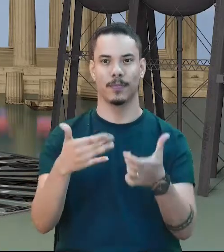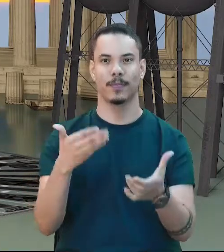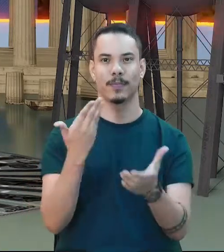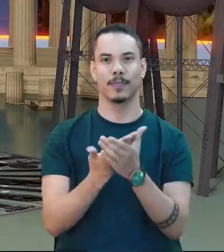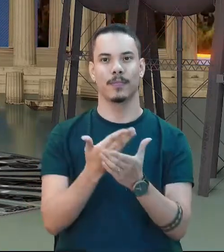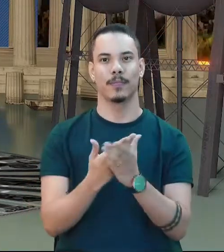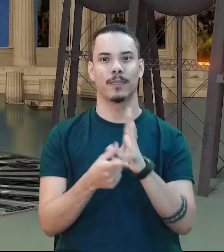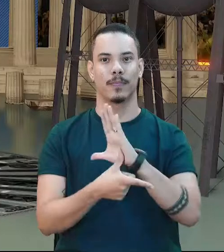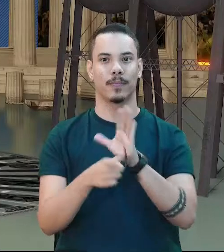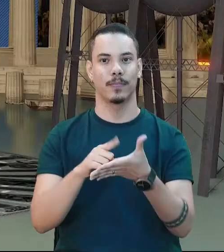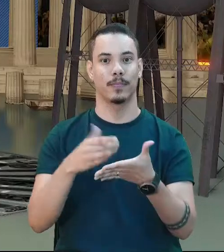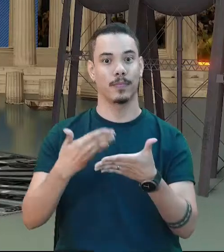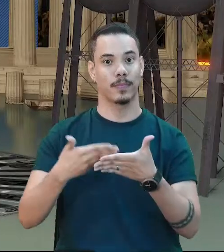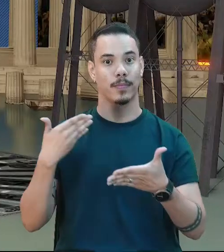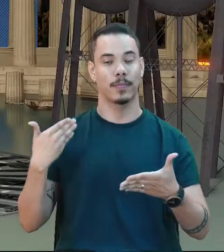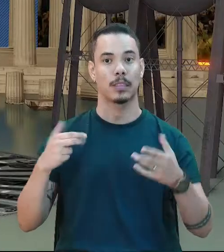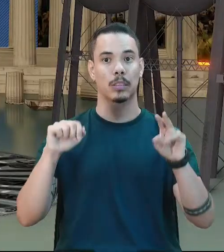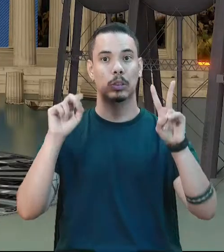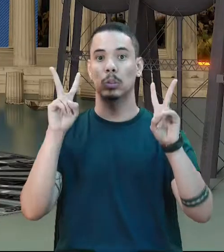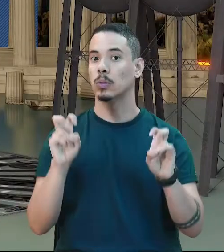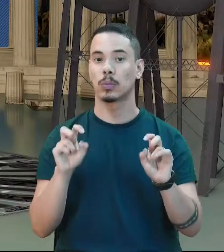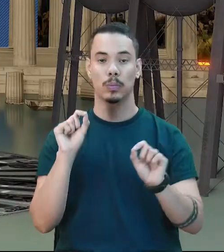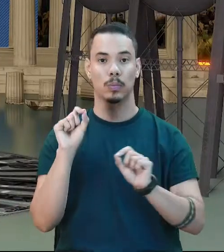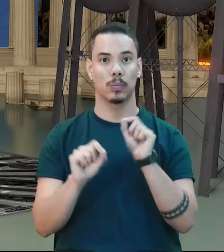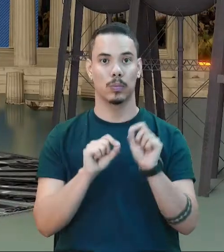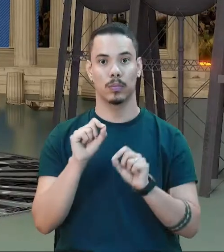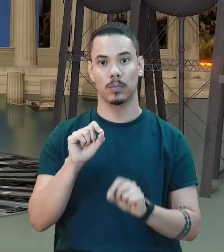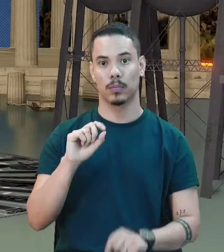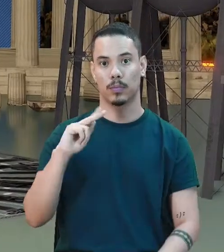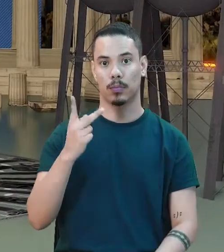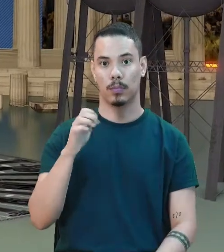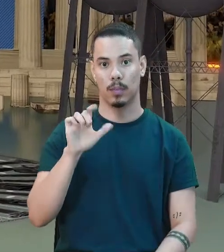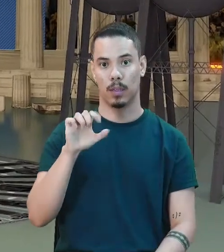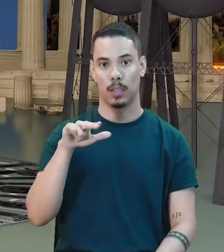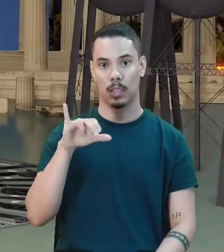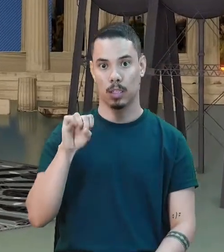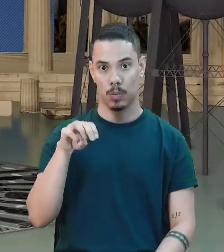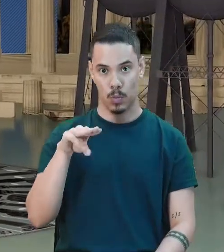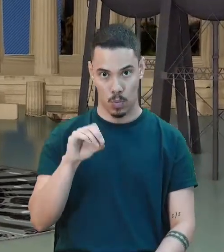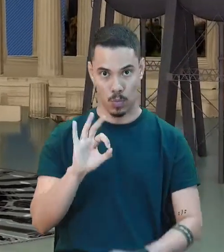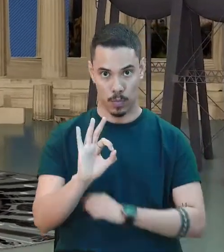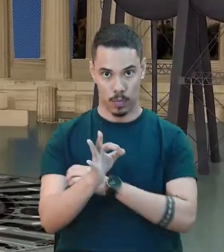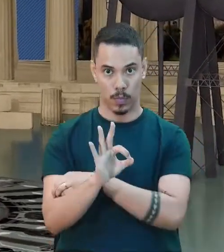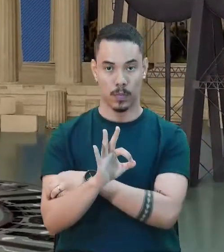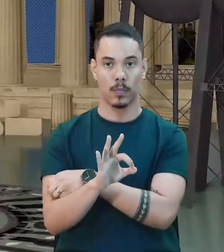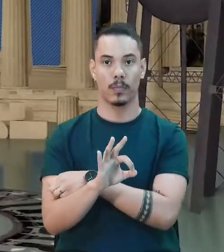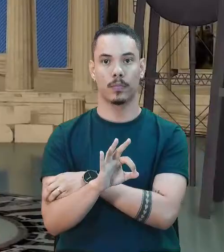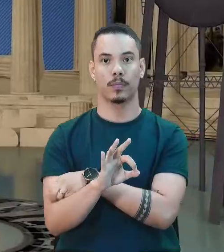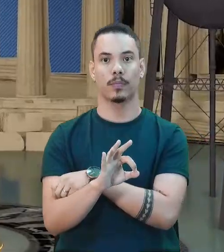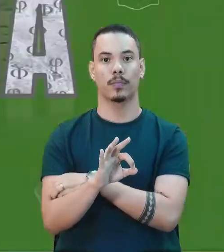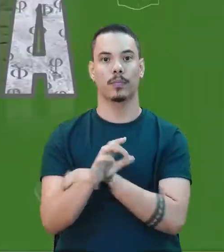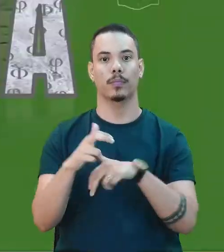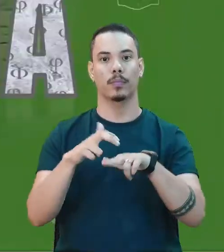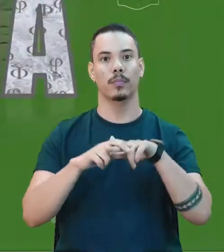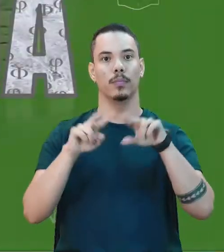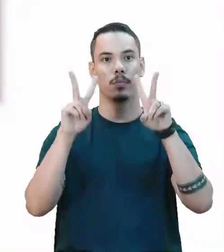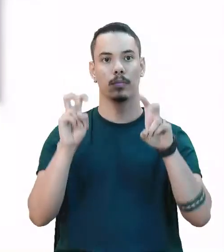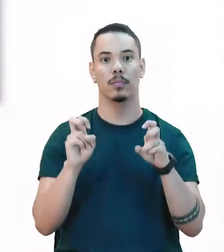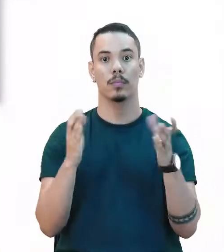passada sobre o helenismo. Então, o tema da aula de hoje é o seguinte, vamos lá ver?